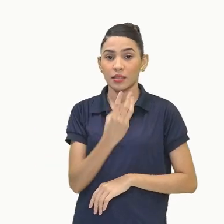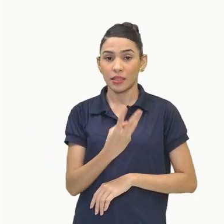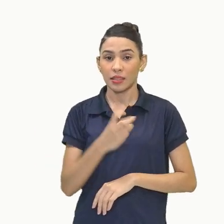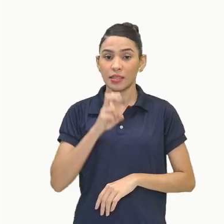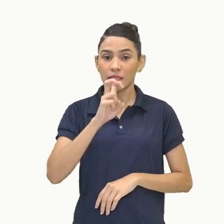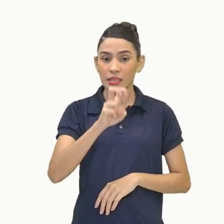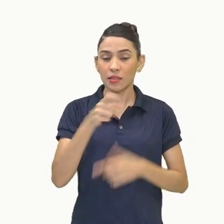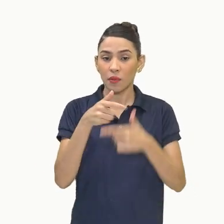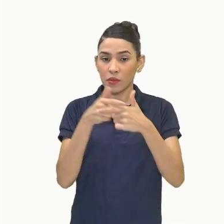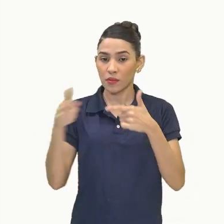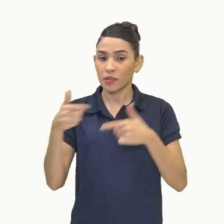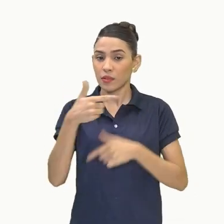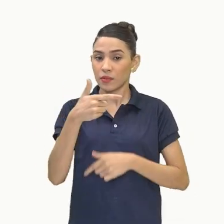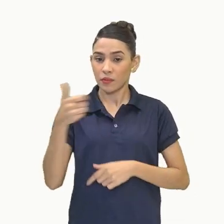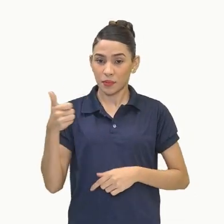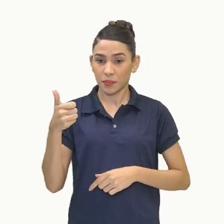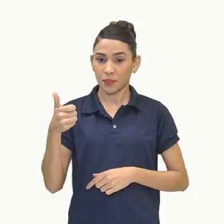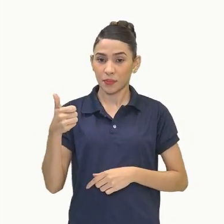735